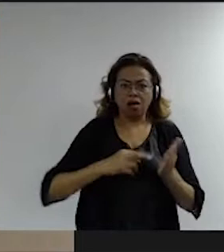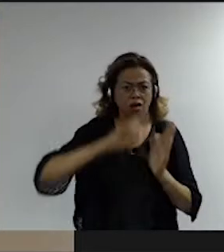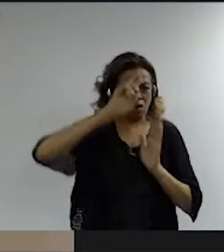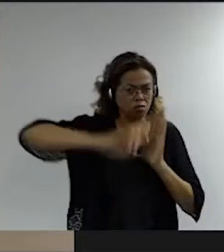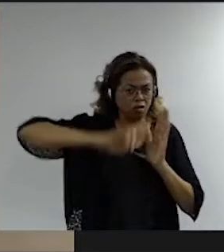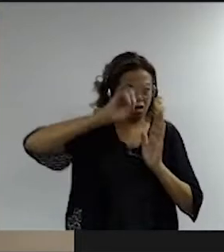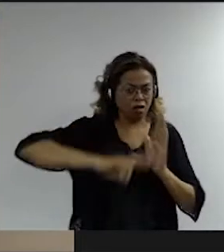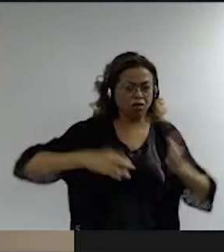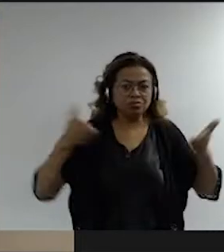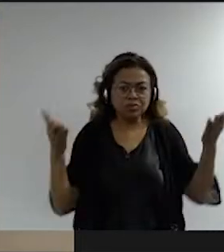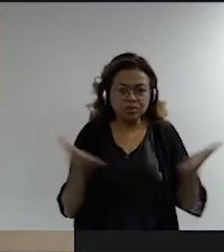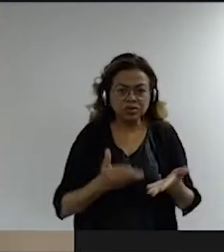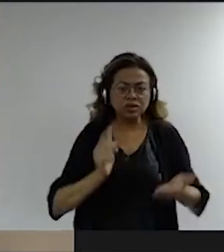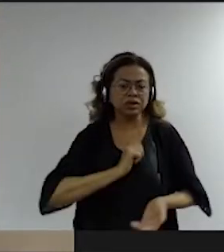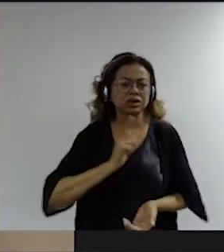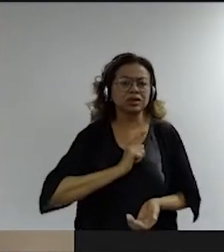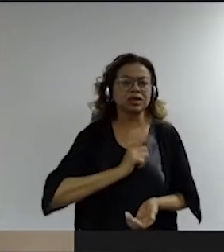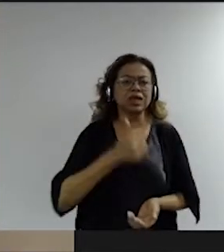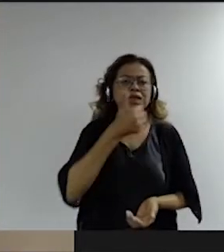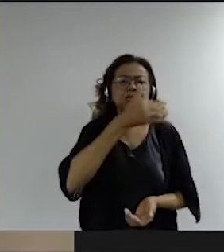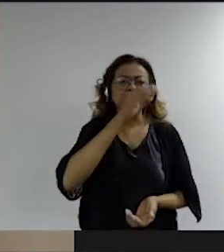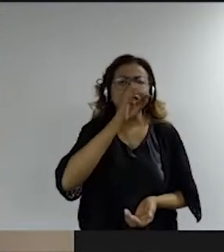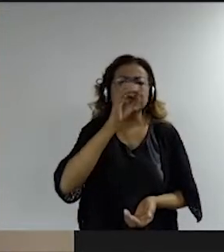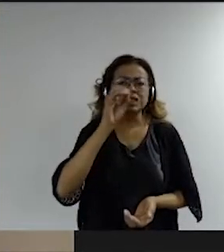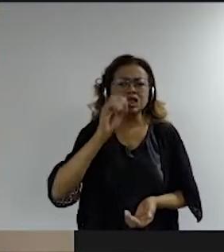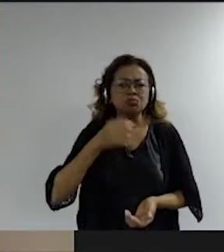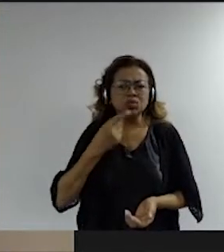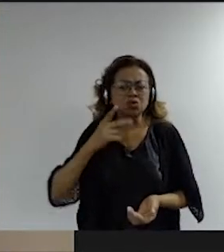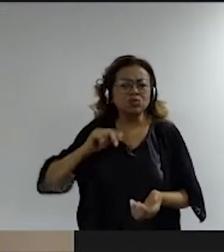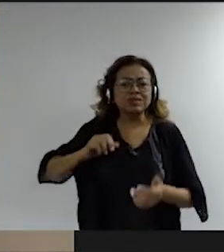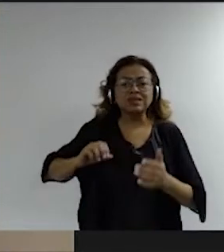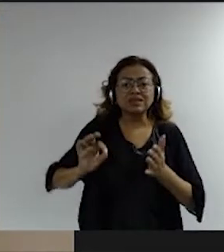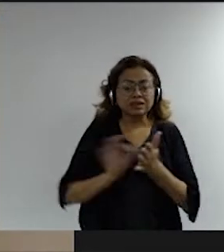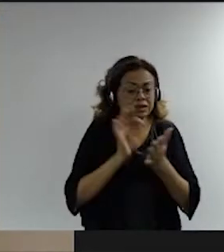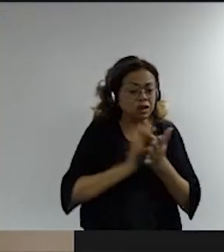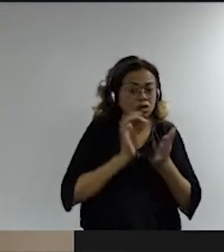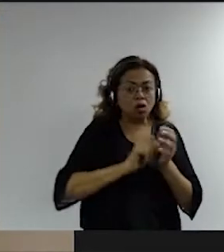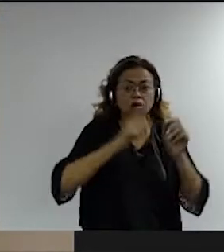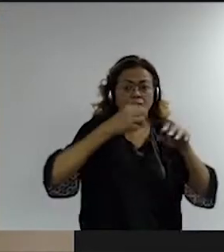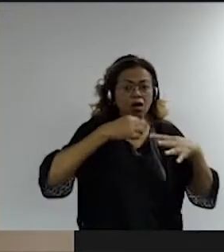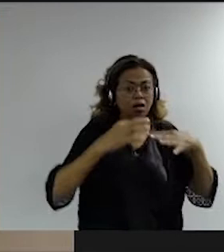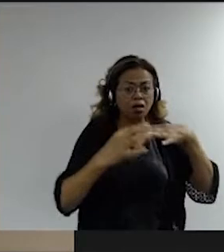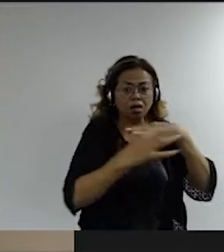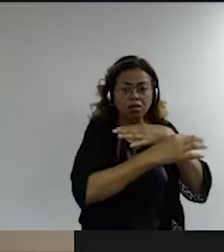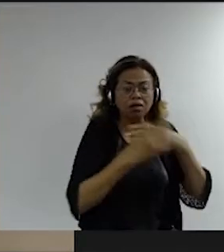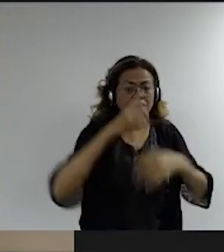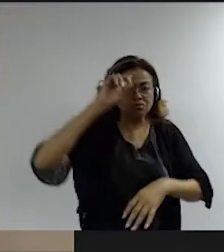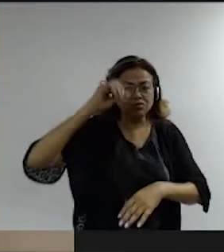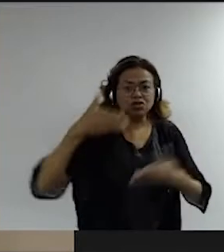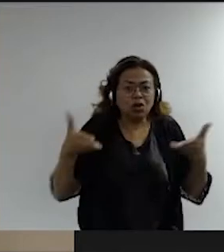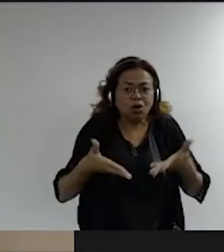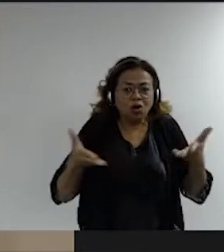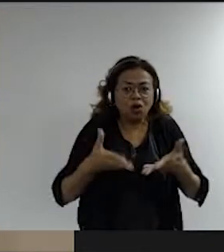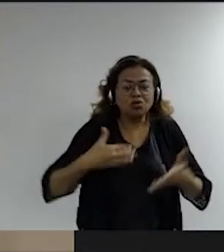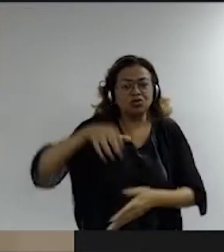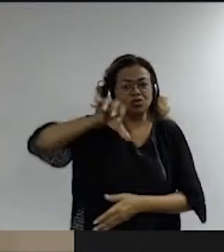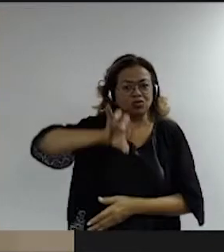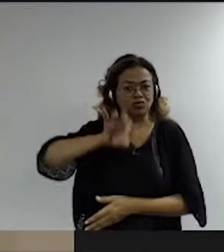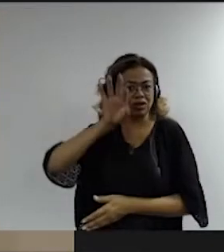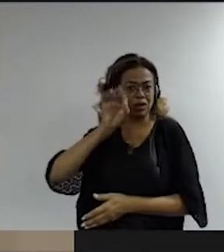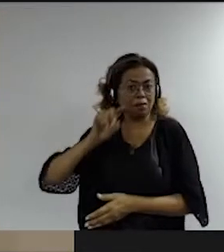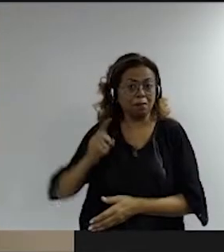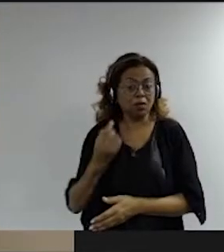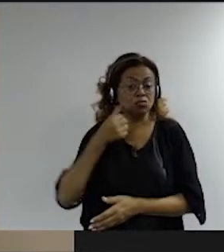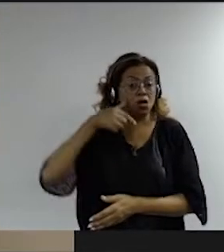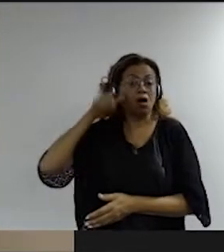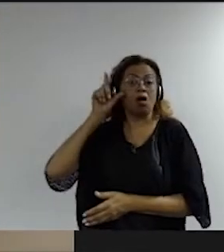de hoje, nós tivemos 100 mil citações nas redes sociais ao longo do dia de hoje, 90 mil no dia de ontem,